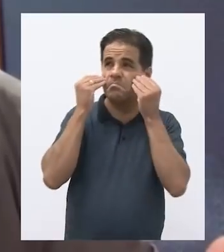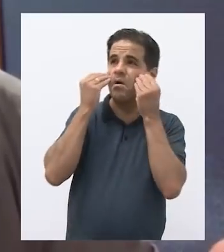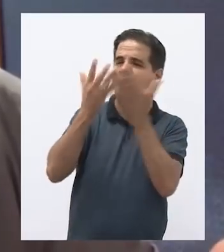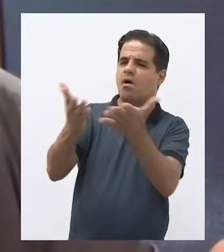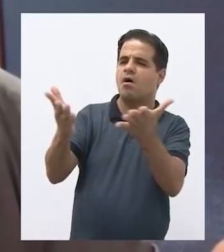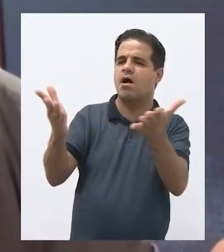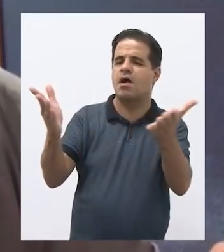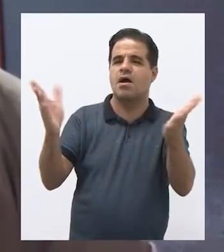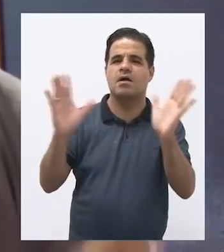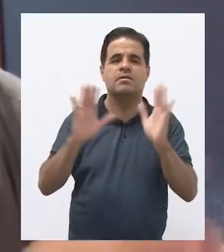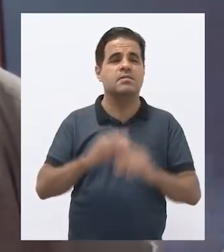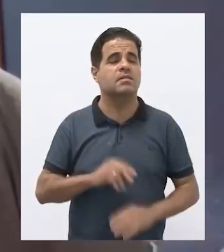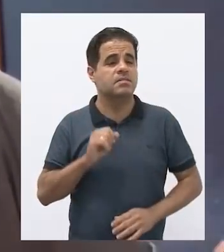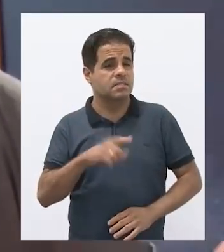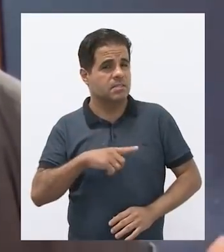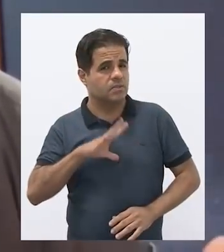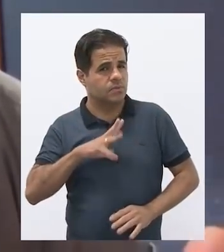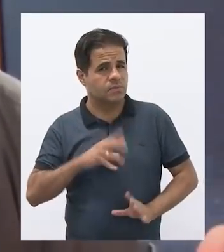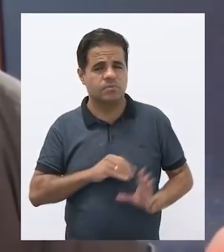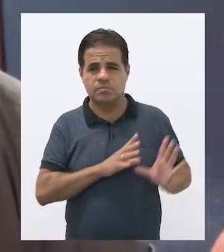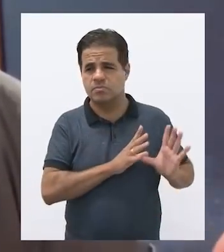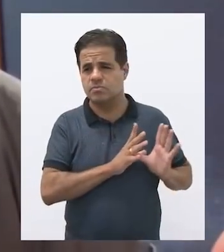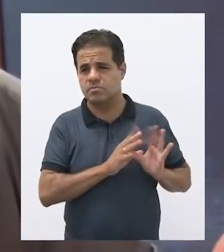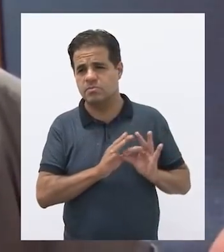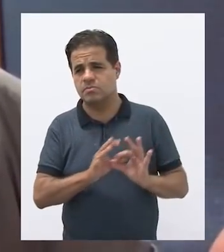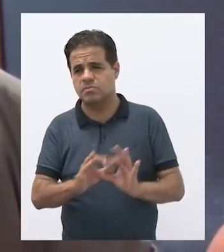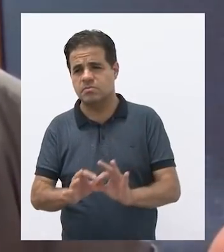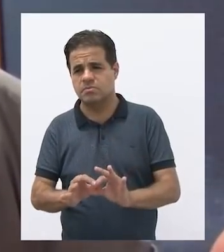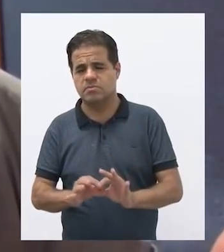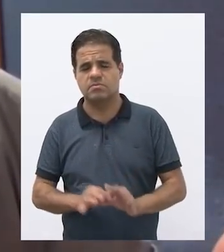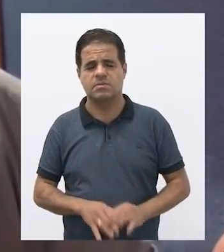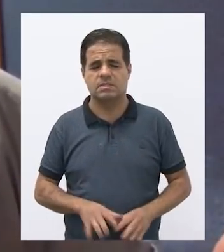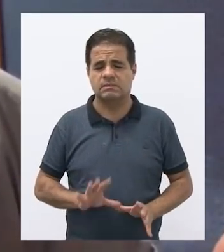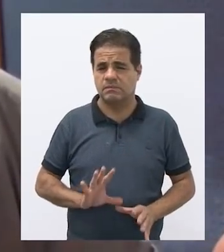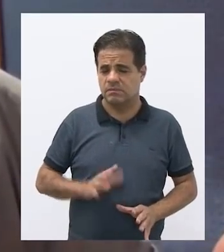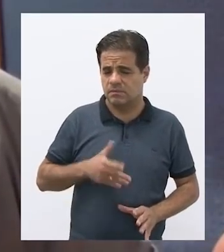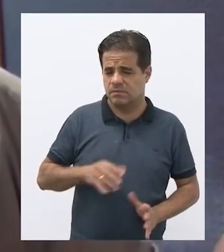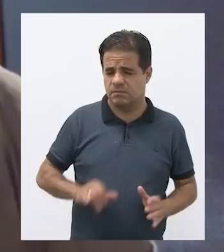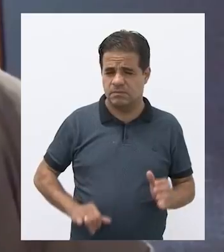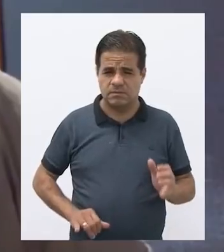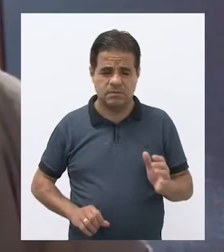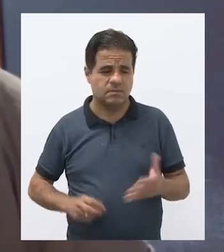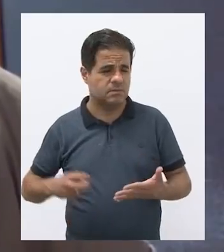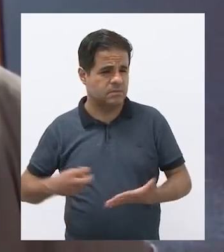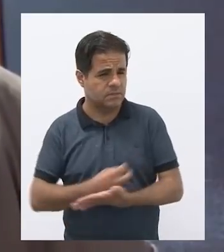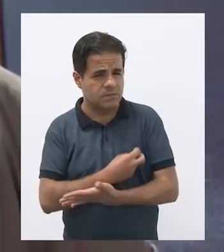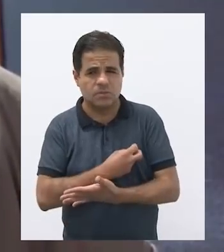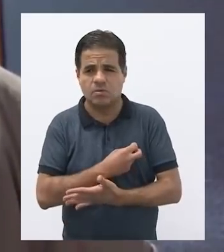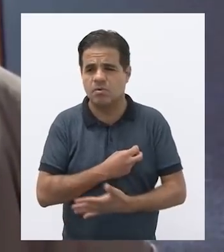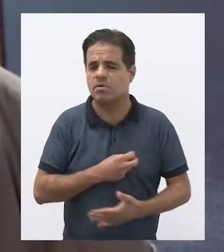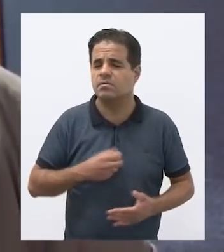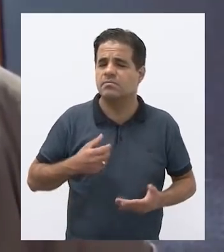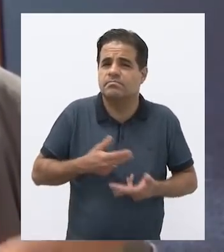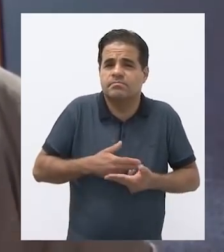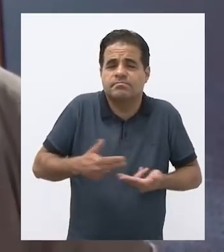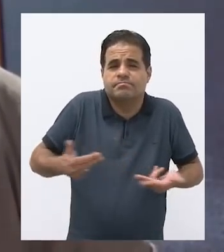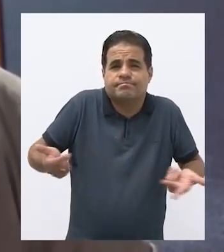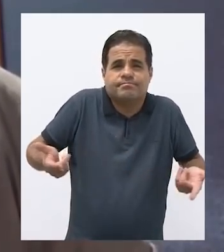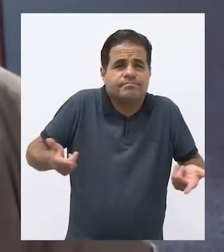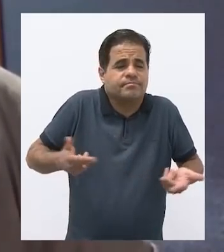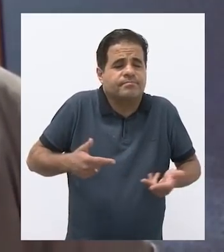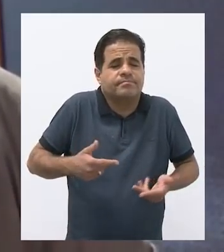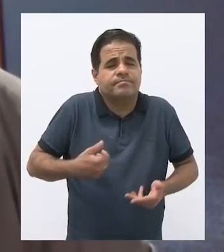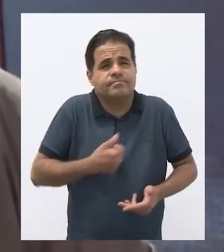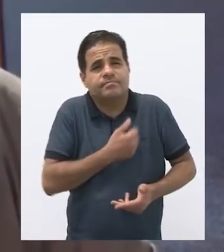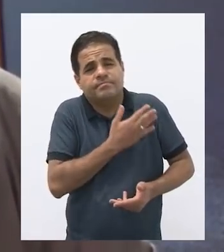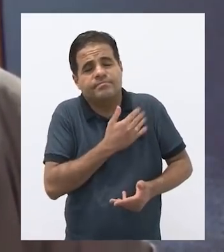delas, se a gente tem todo esse contexto de violência, de golpes sendo cometidos online, de crimes sendo cometidos com injúria racial